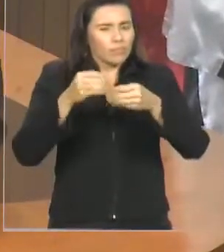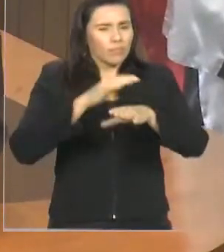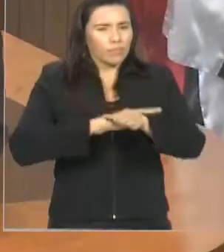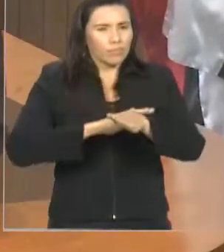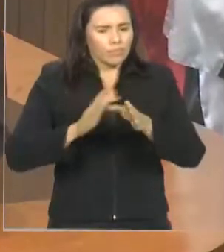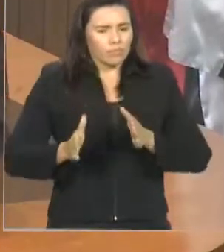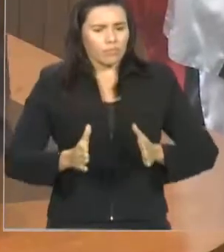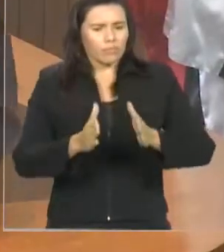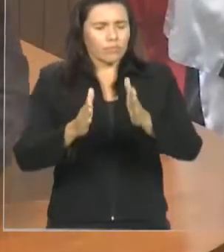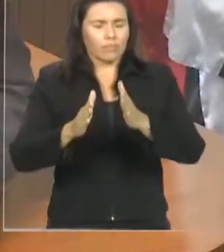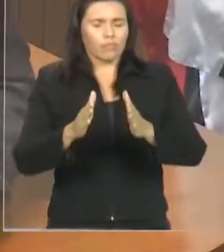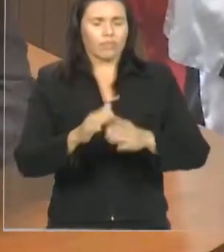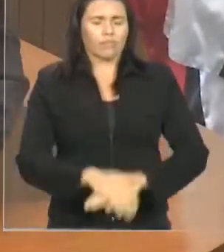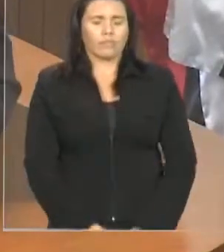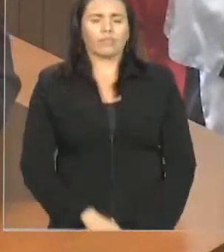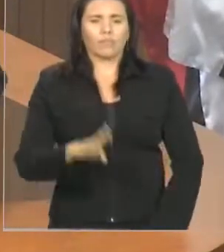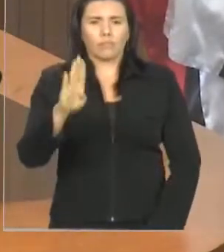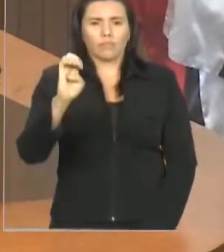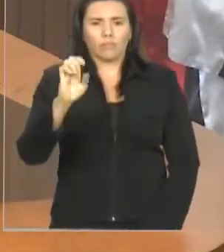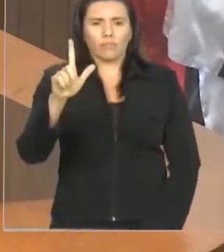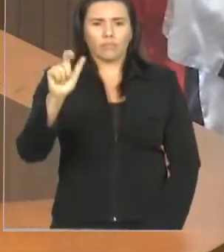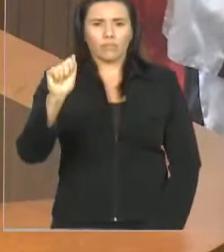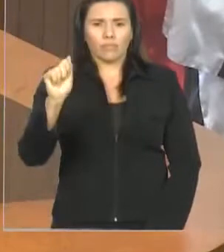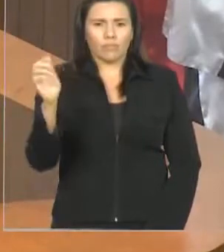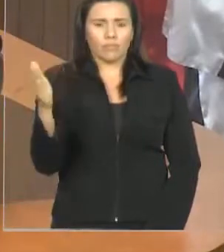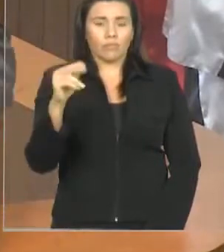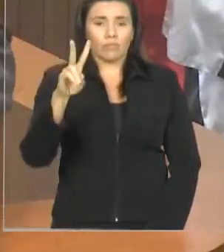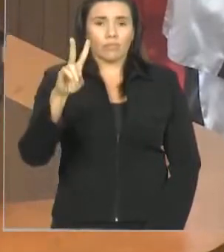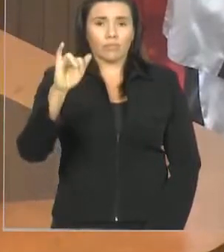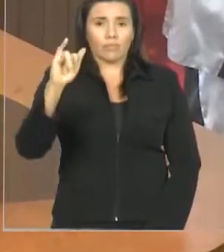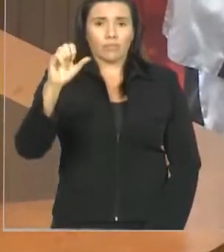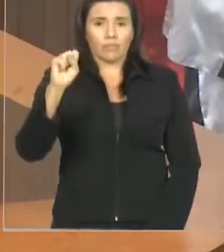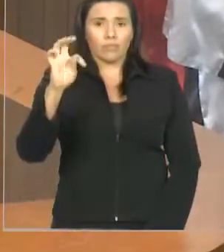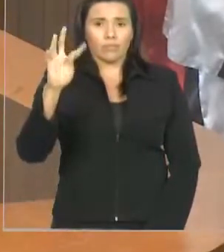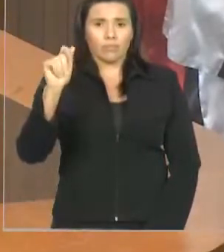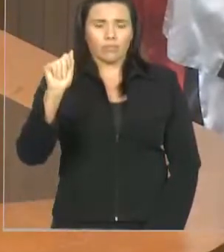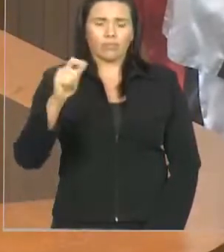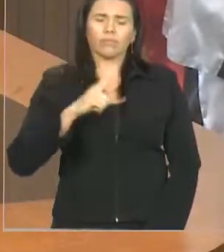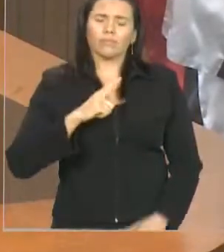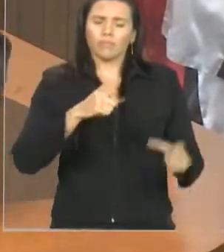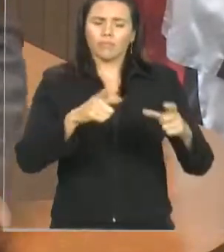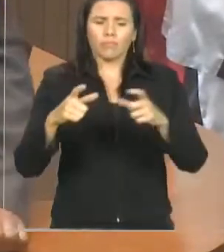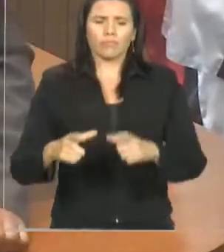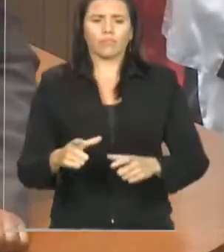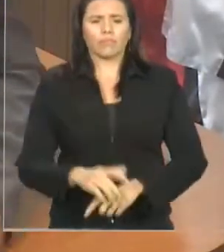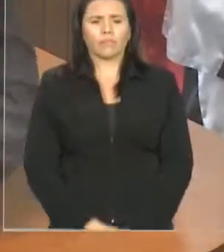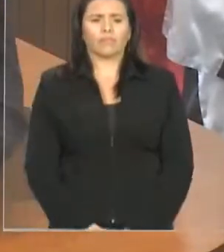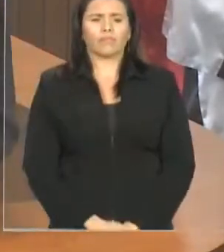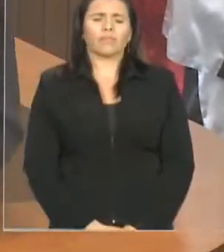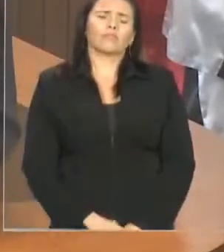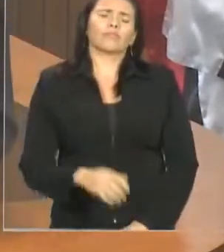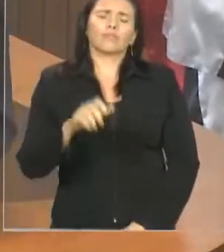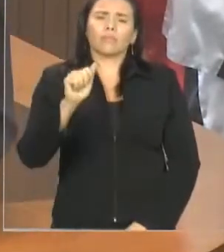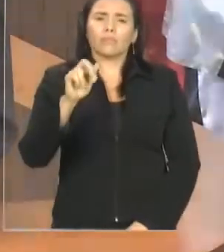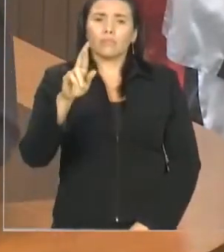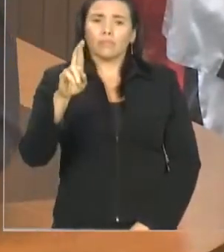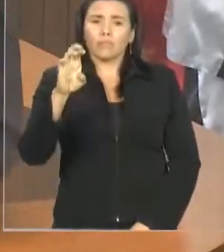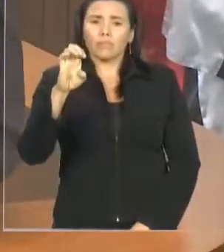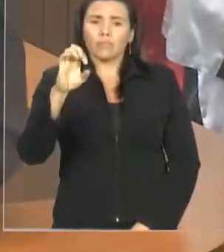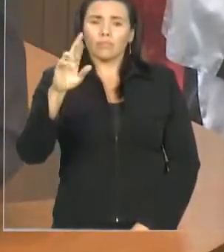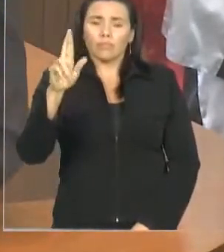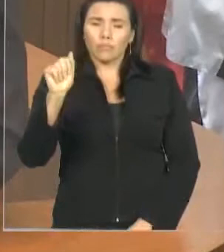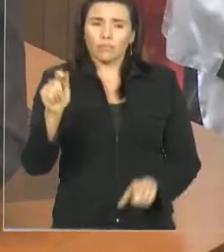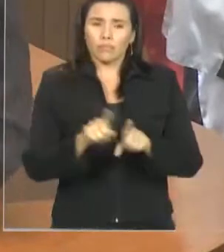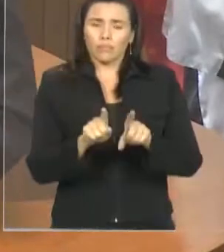que tem bairros, comunidades grandiosas, bairros da Areia, naquela região, Novo Bacabal,